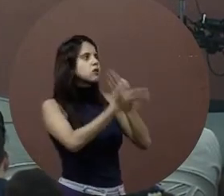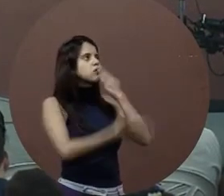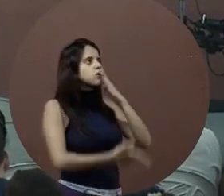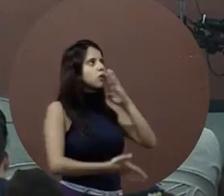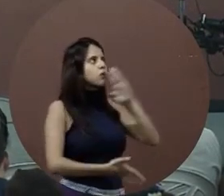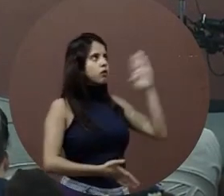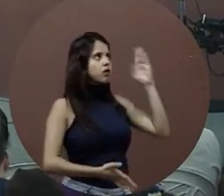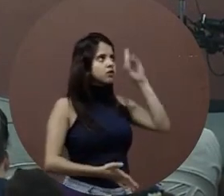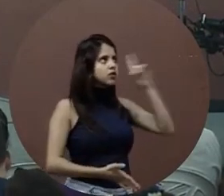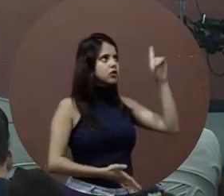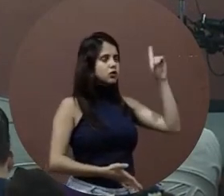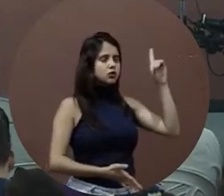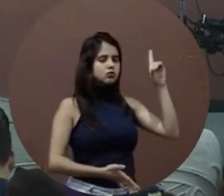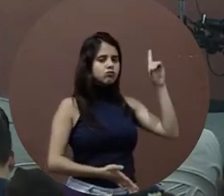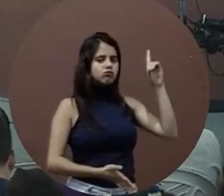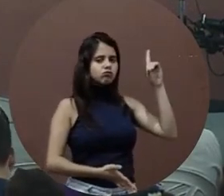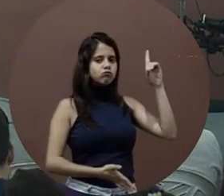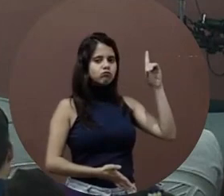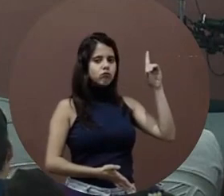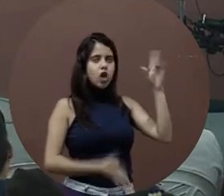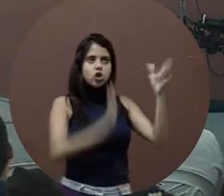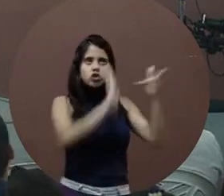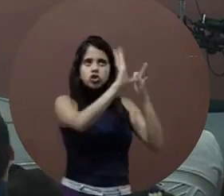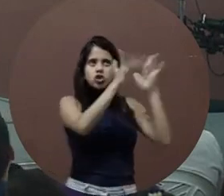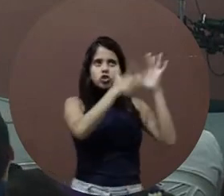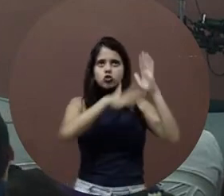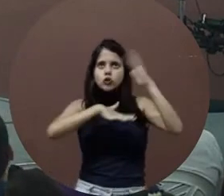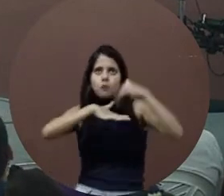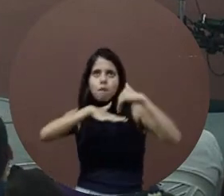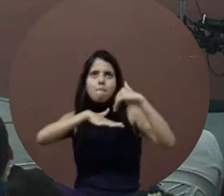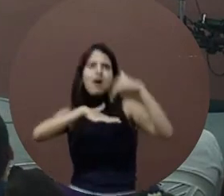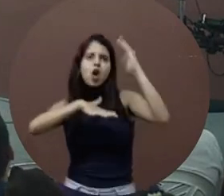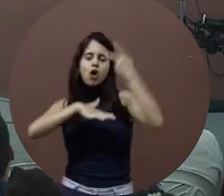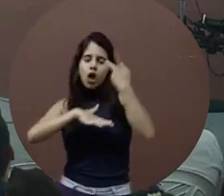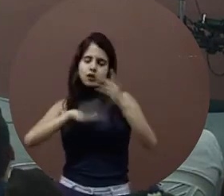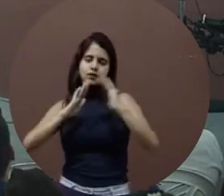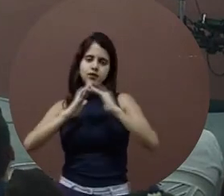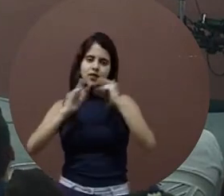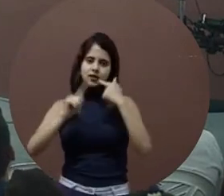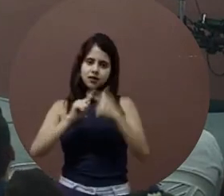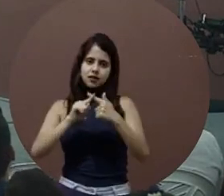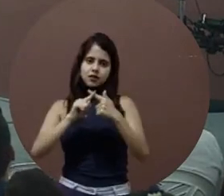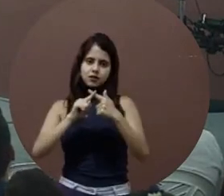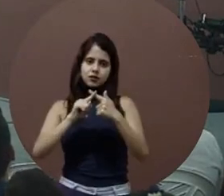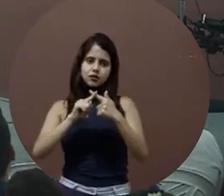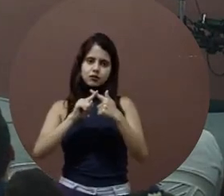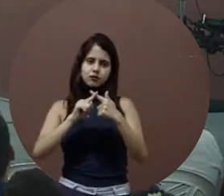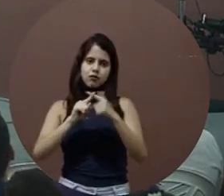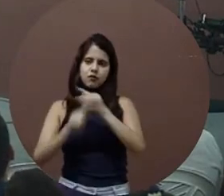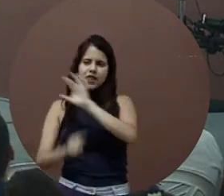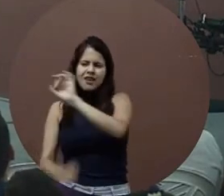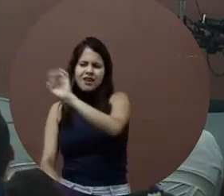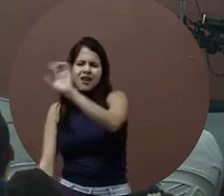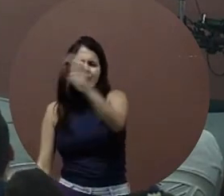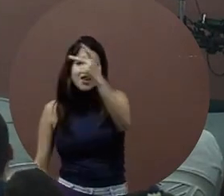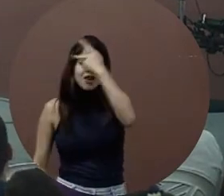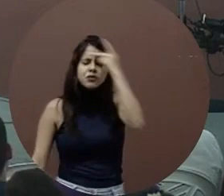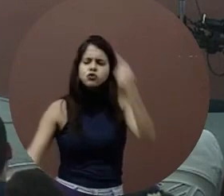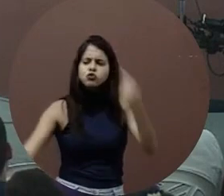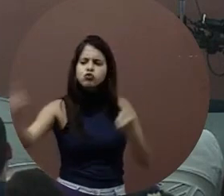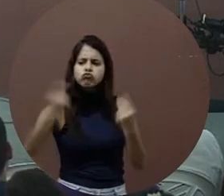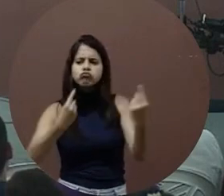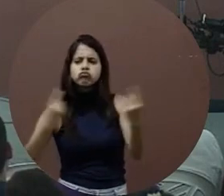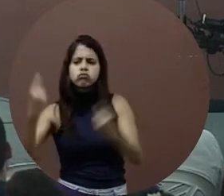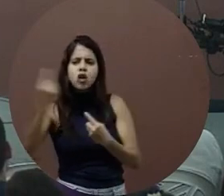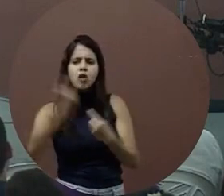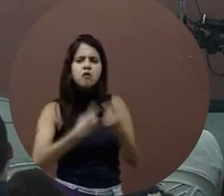igreja. De que Cristo mostrará que Ele é o Senhor. A cada pessoa que vier aqui, que ouvir